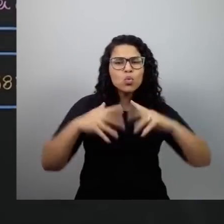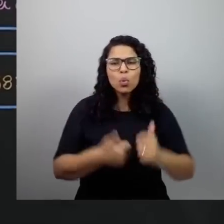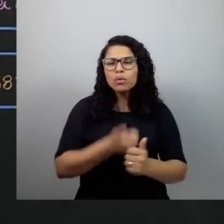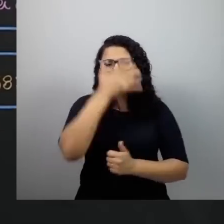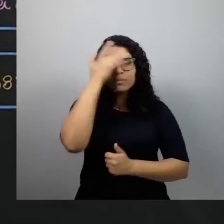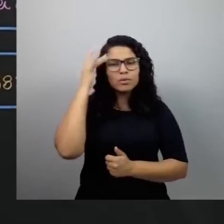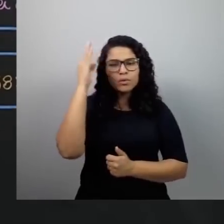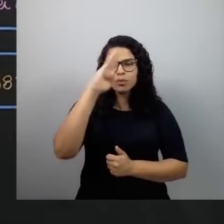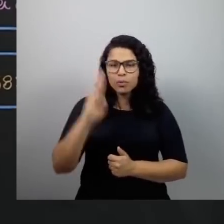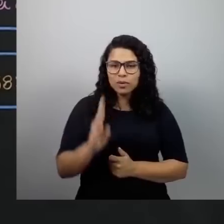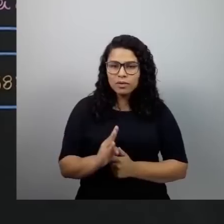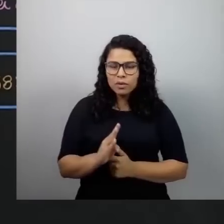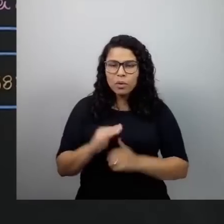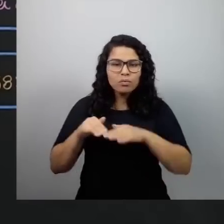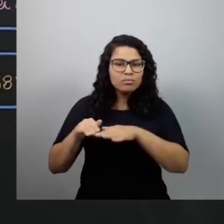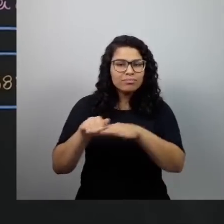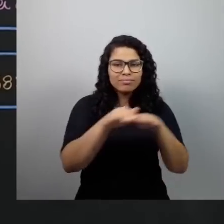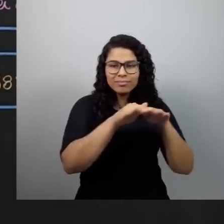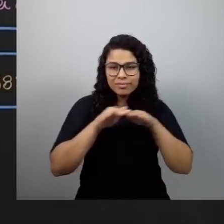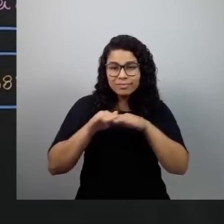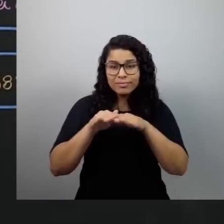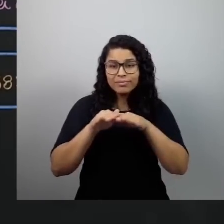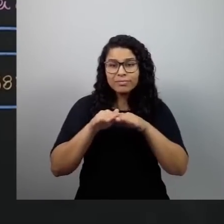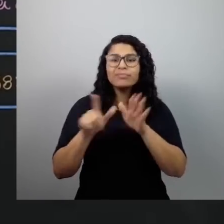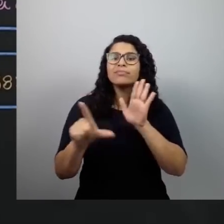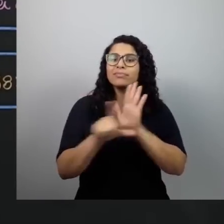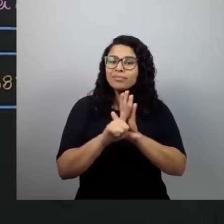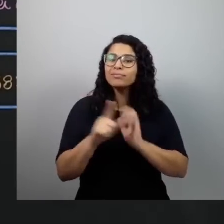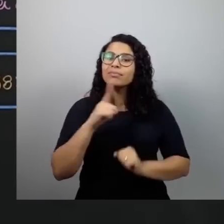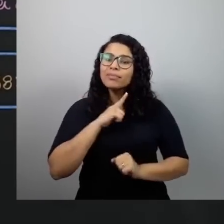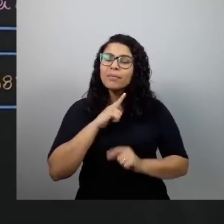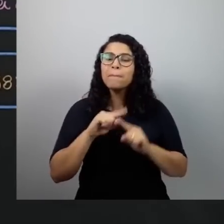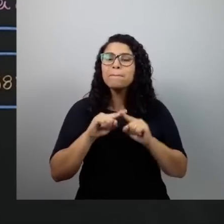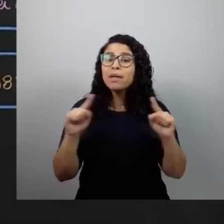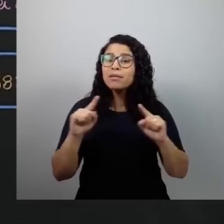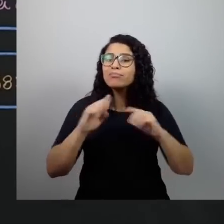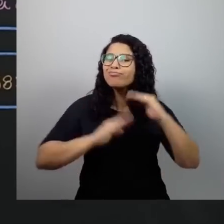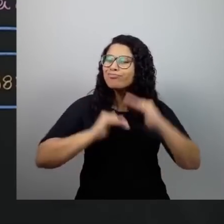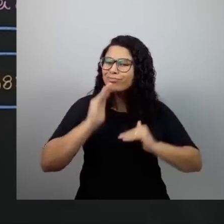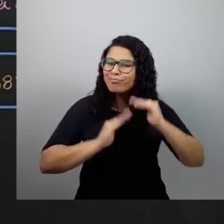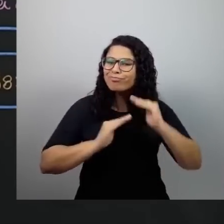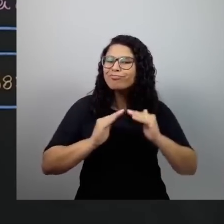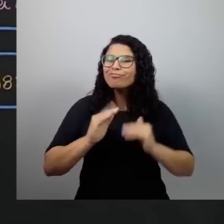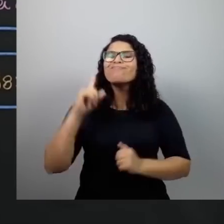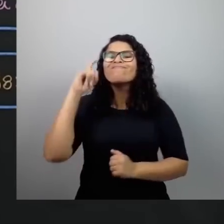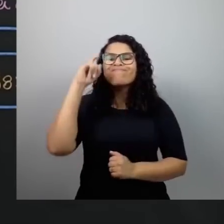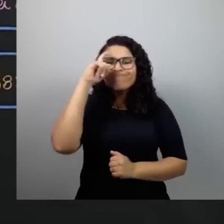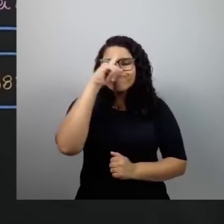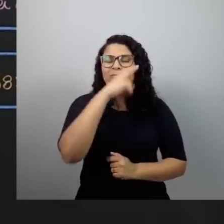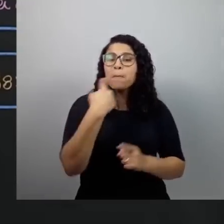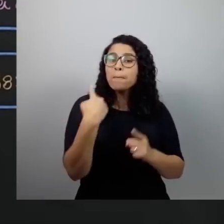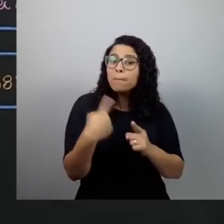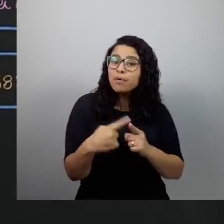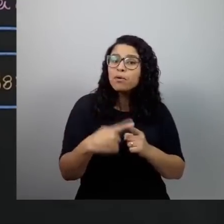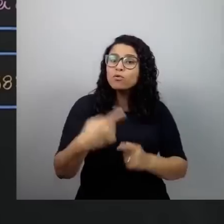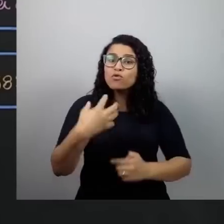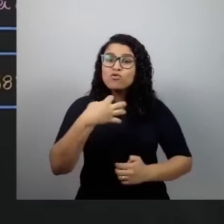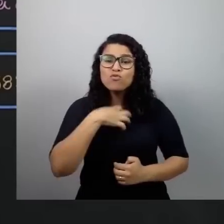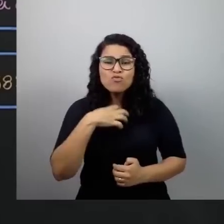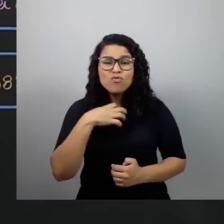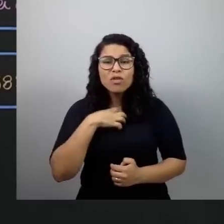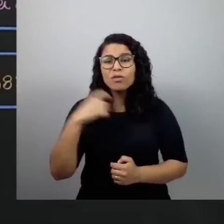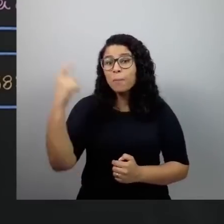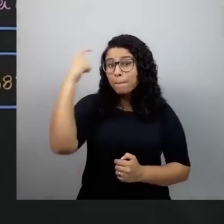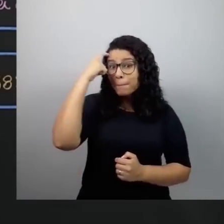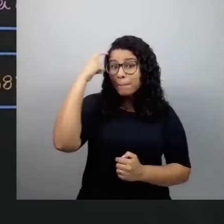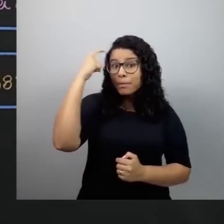étnicas da população brasileira, embora haja na lei essa igualdade, na prática isso é mais complicado, porque a maneira de pensar